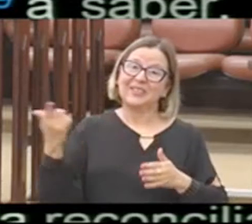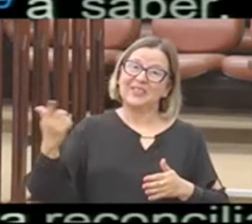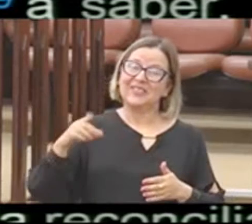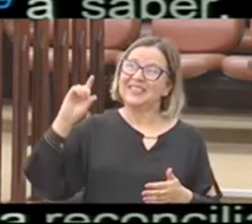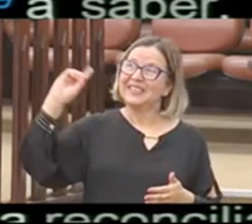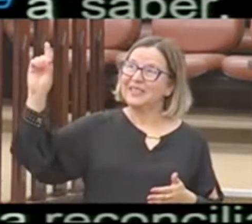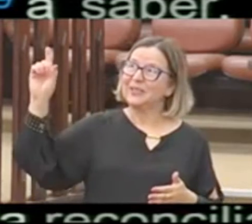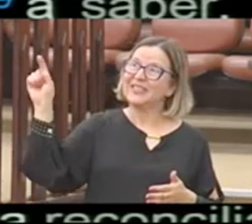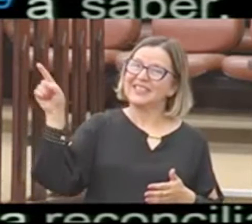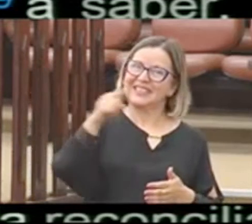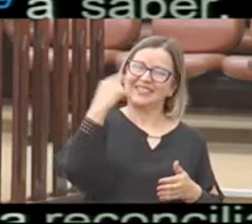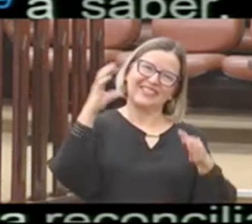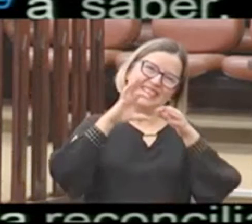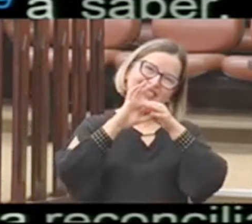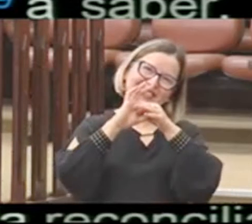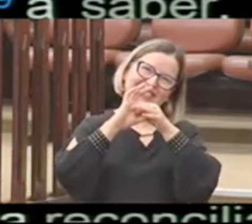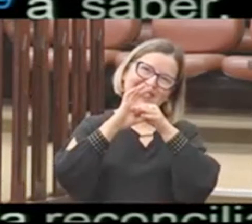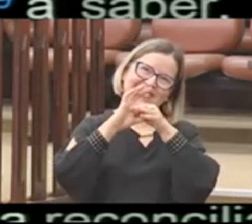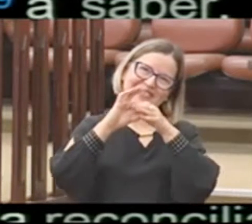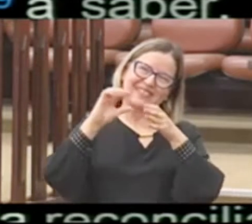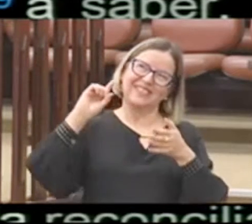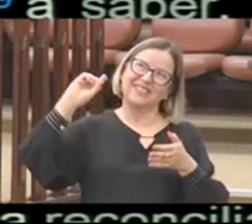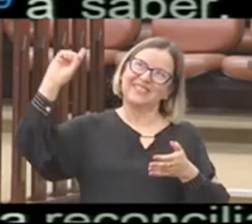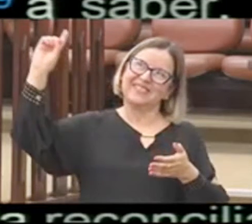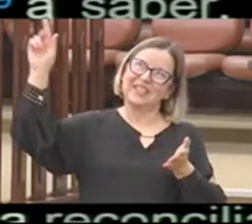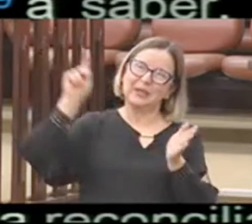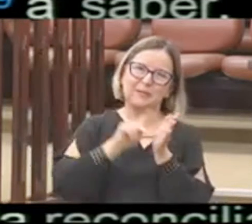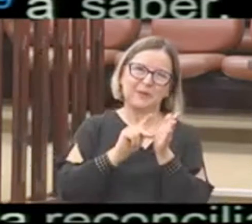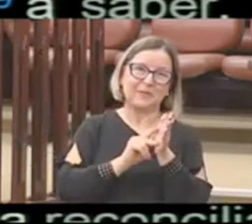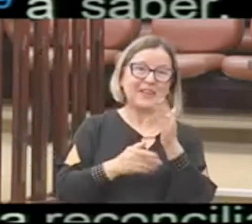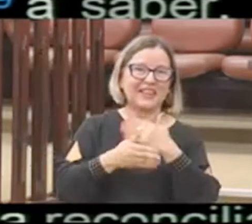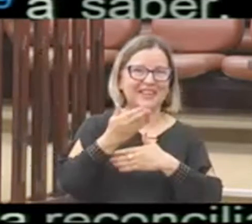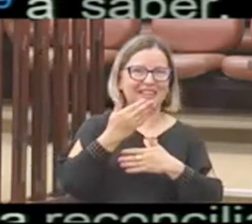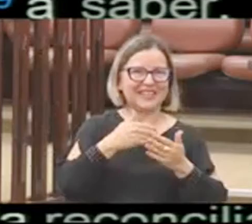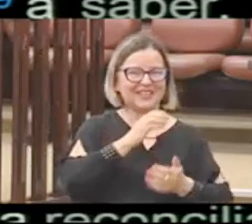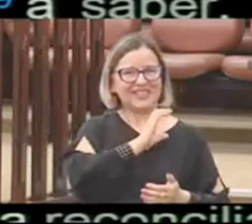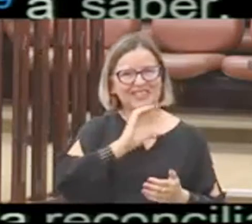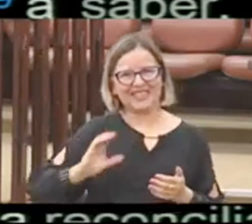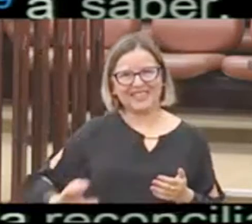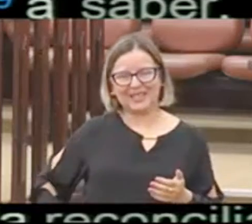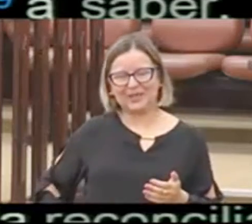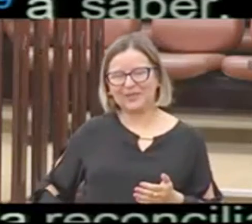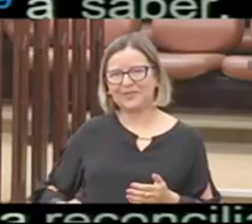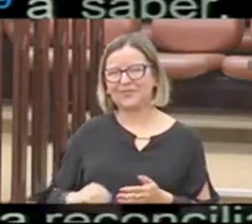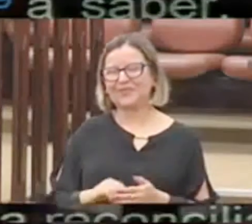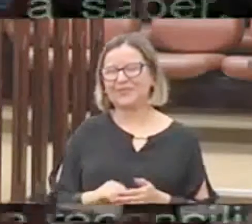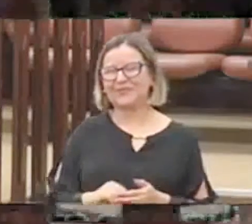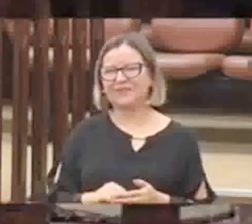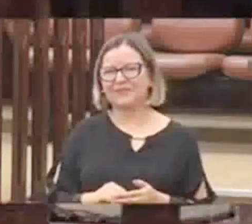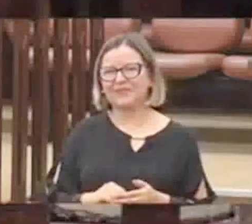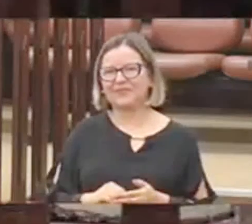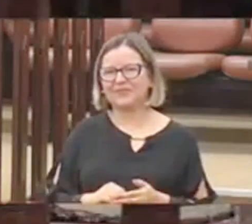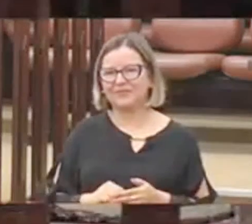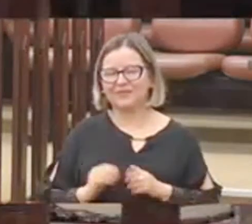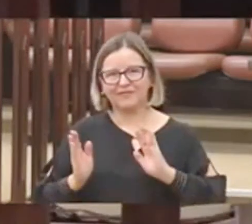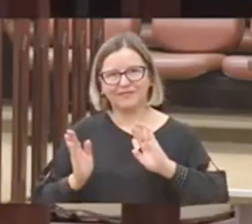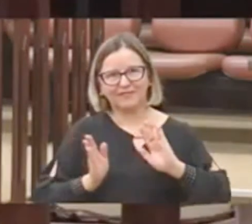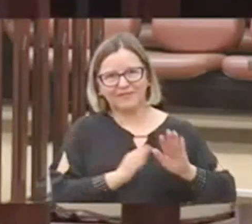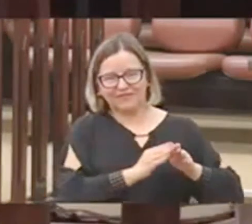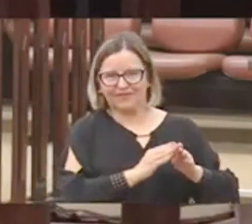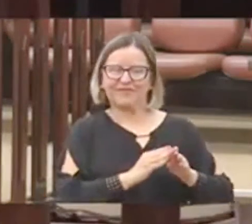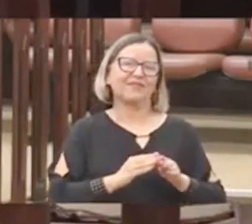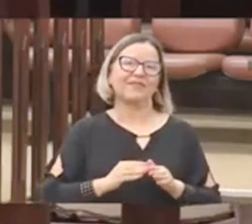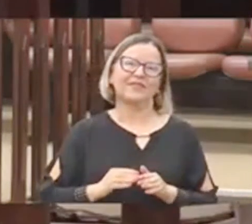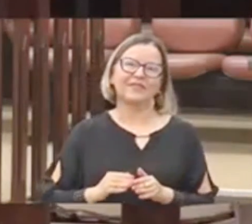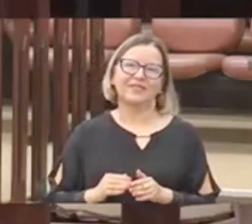consigo mesmo por meio de Cristo. Então, a parte de tudo o que aconteceu